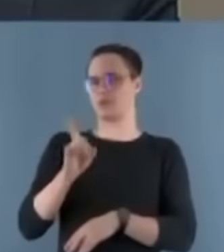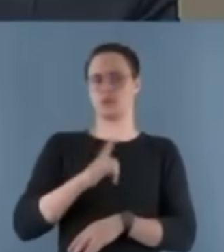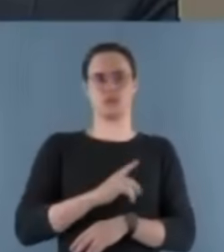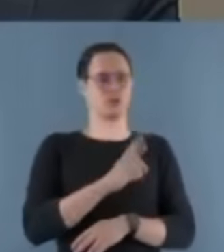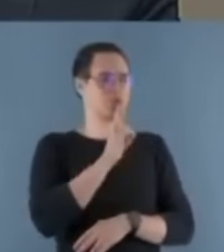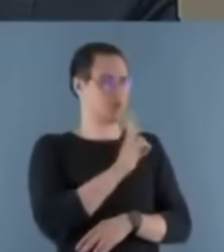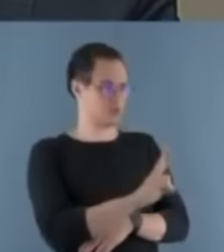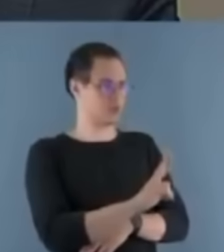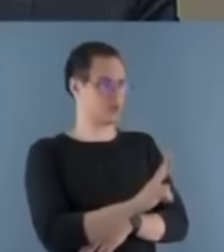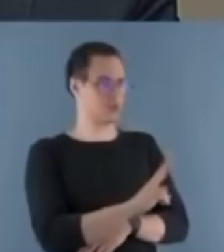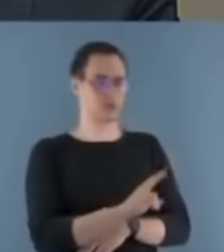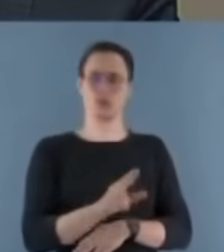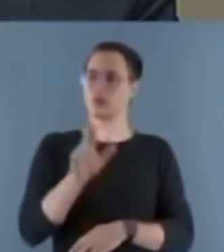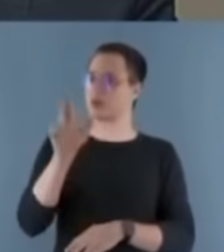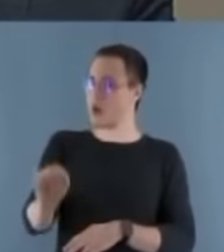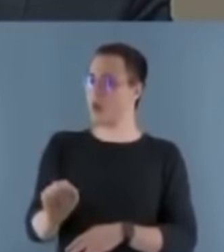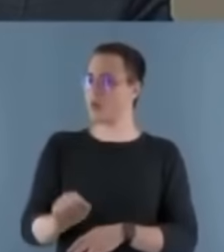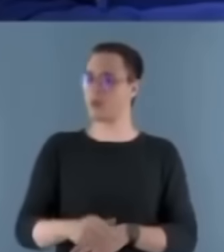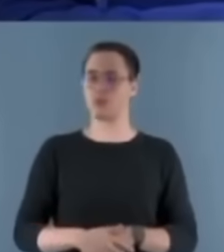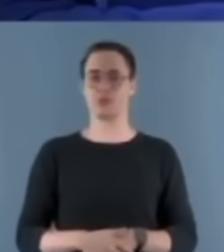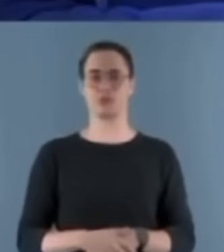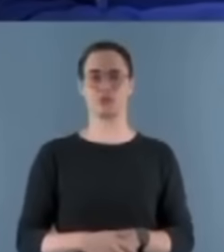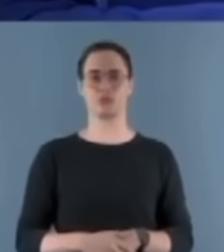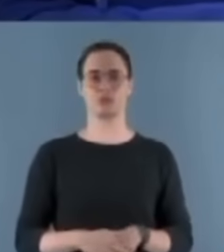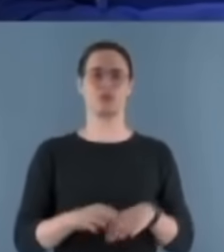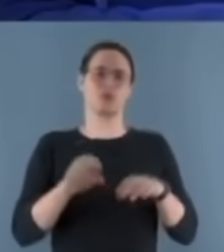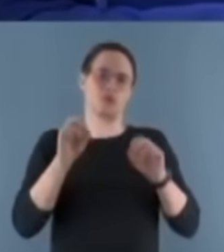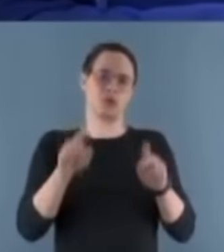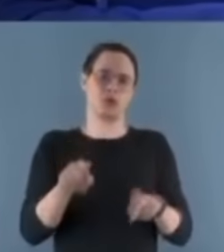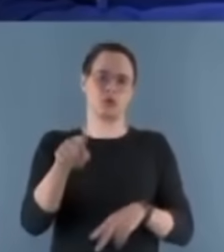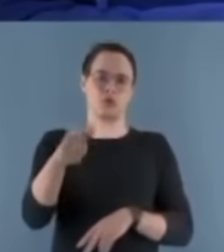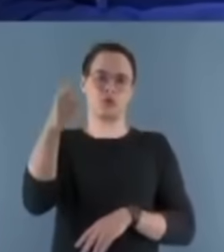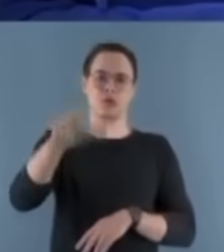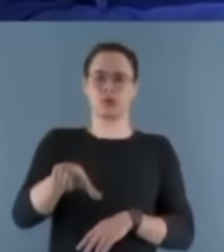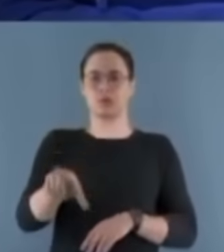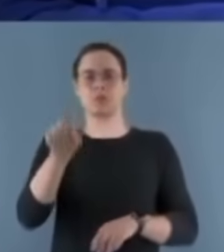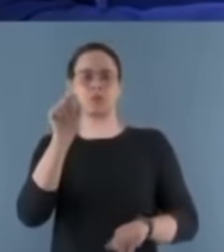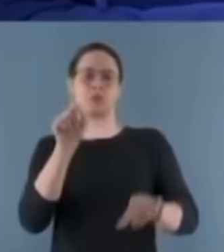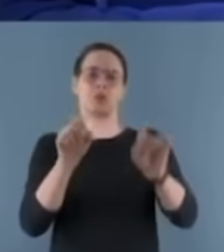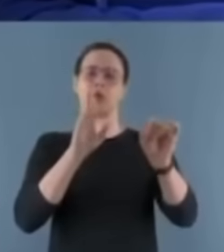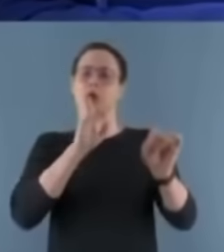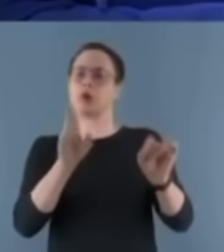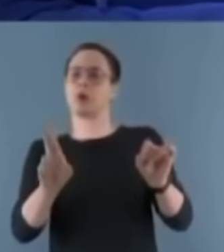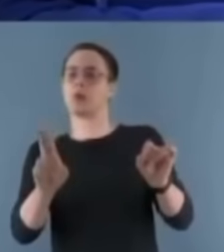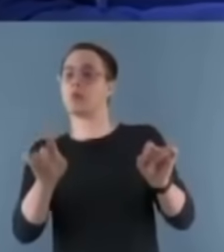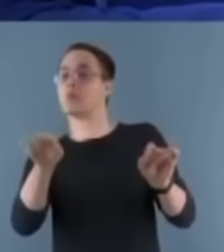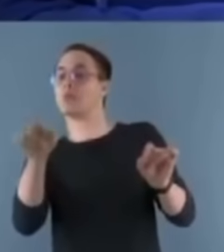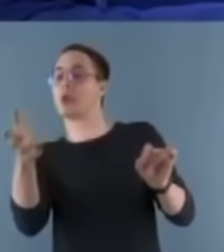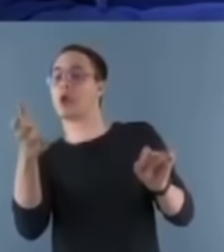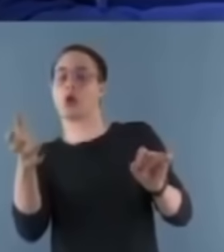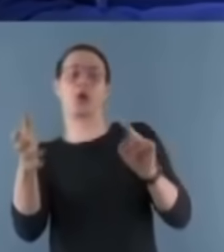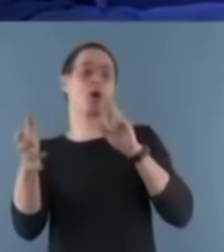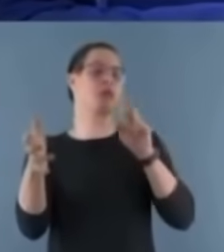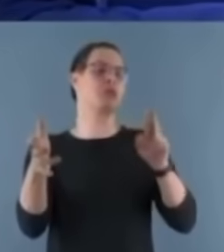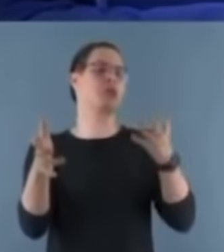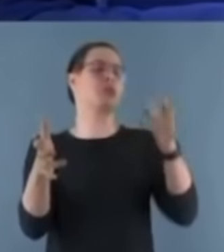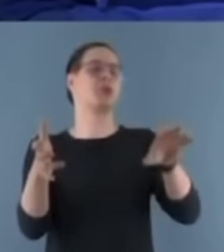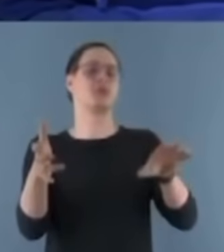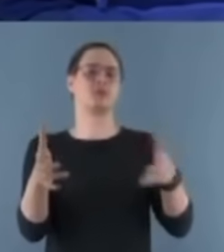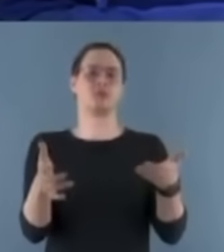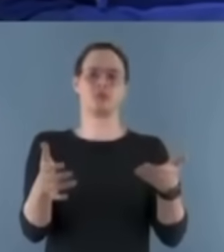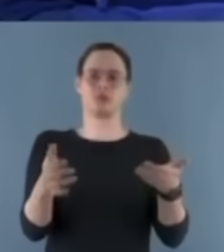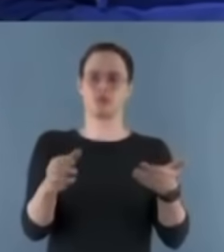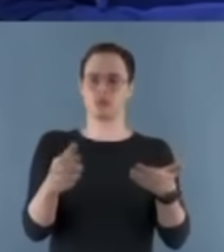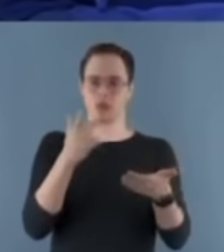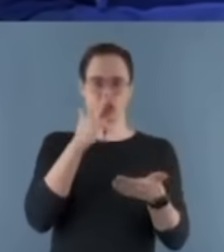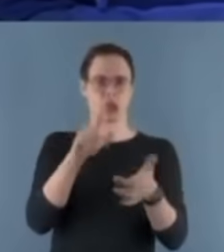senhor não vai responder? Não. Ah, então, ok. Mais uma vez, o senhor é seletivo nas suas respostas. E aqui nós estamos basicamente trabalhando. O senhor